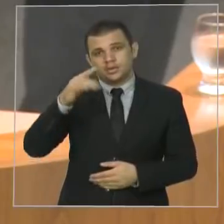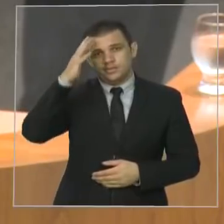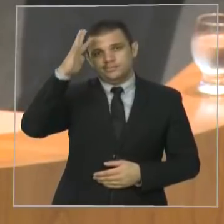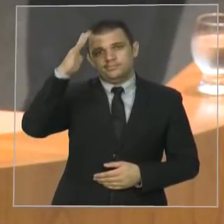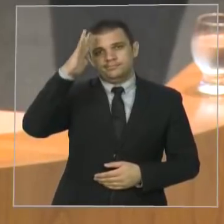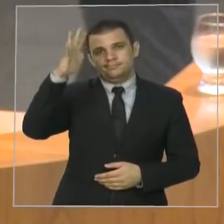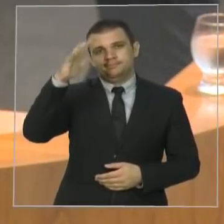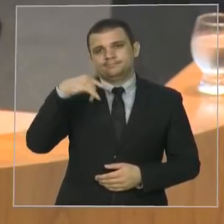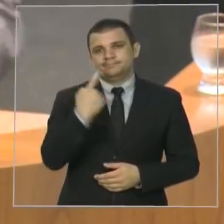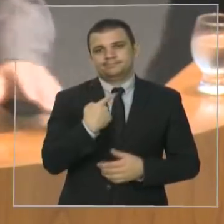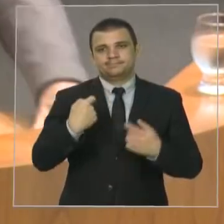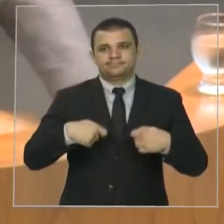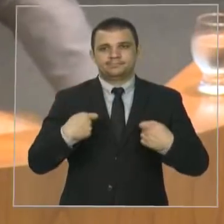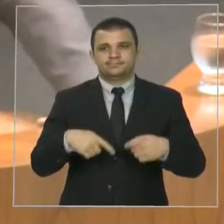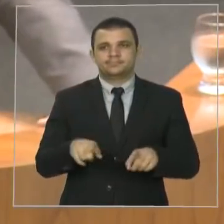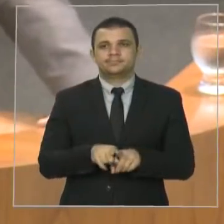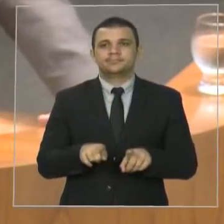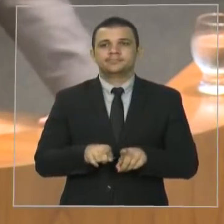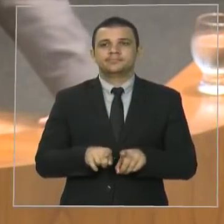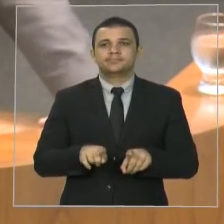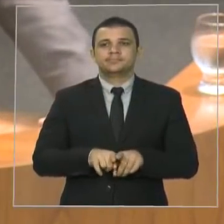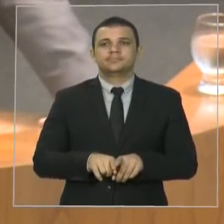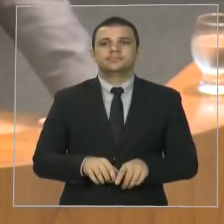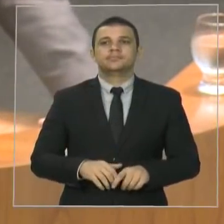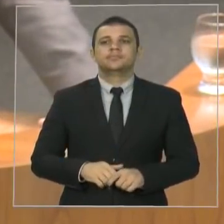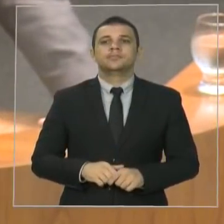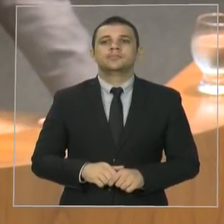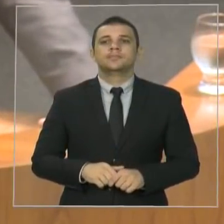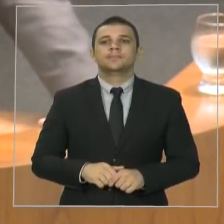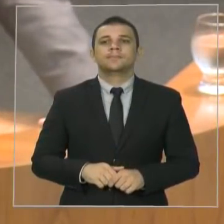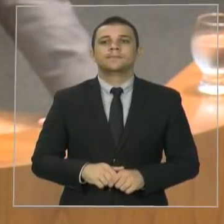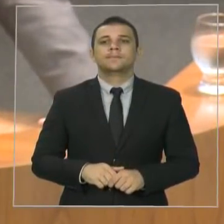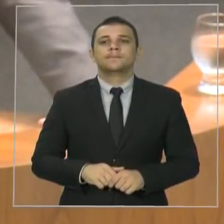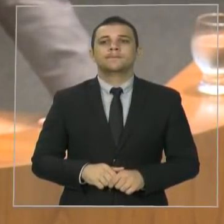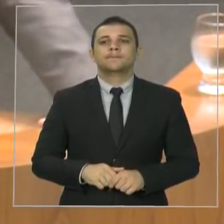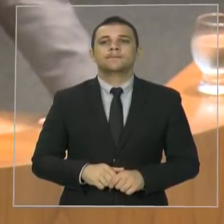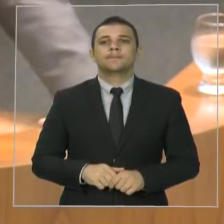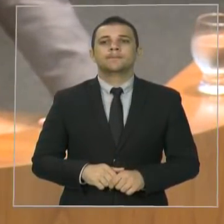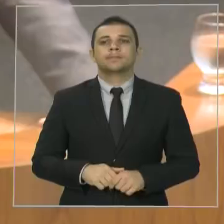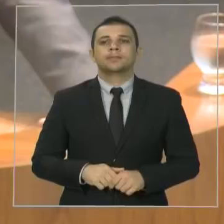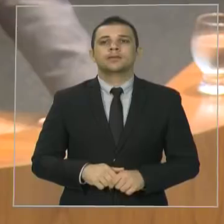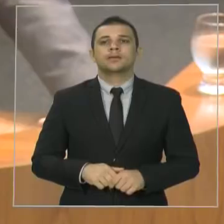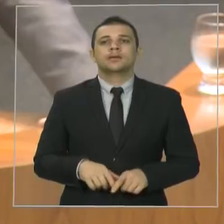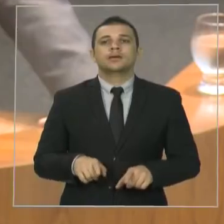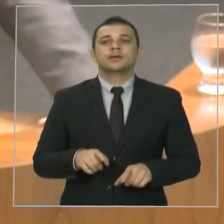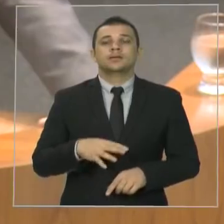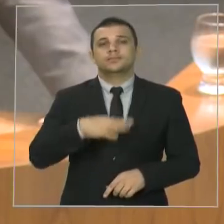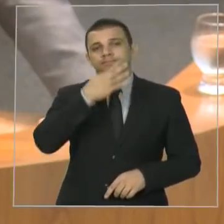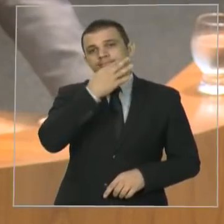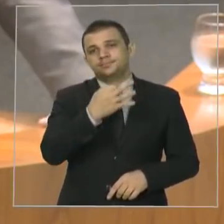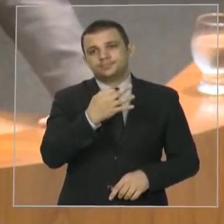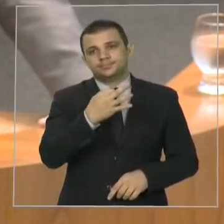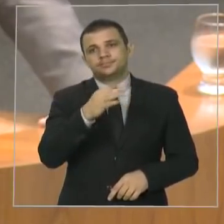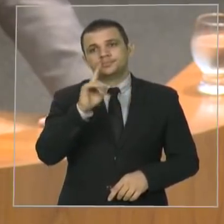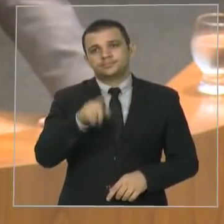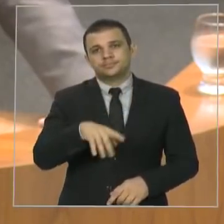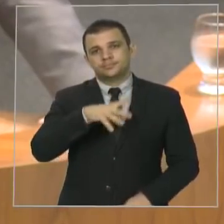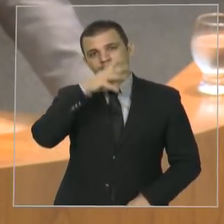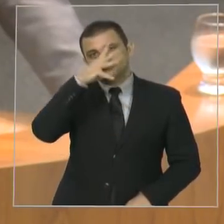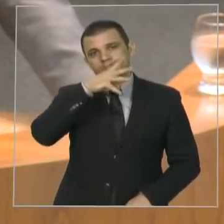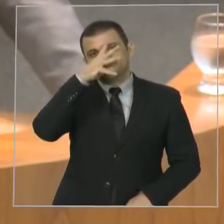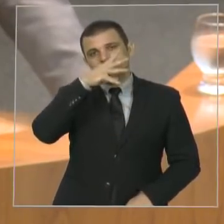teve um final feliz. Em agosto de 2011, a juíza foi assassinada por policiais que estavam